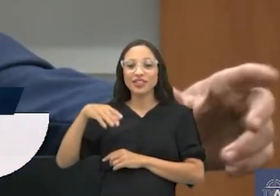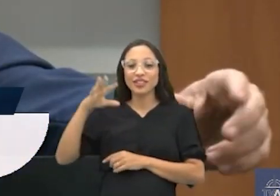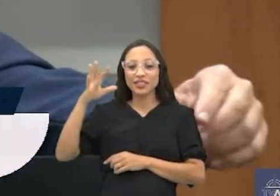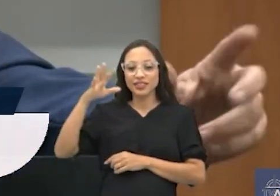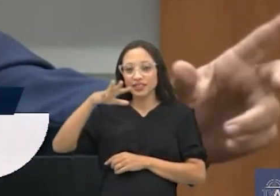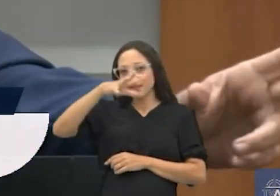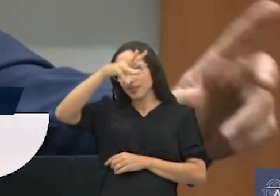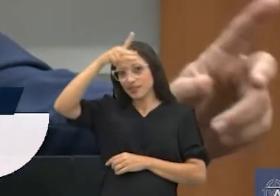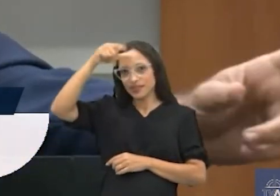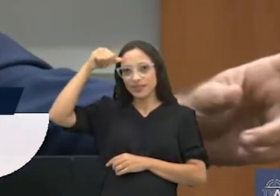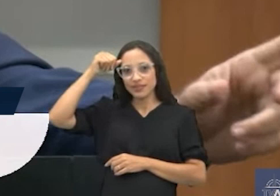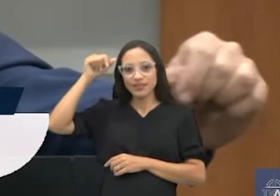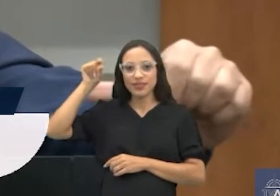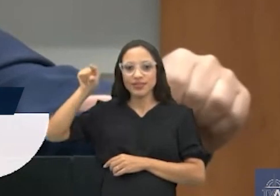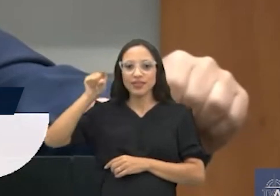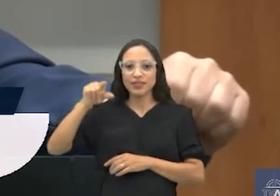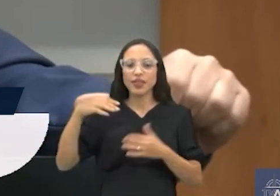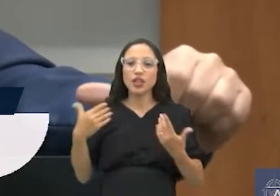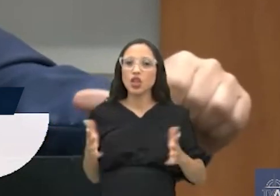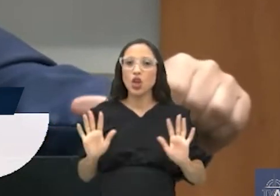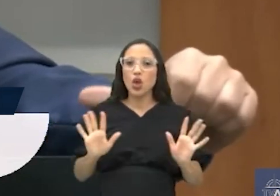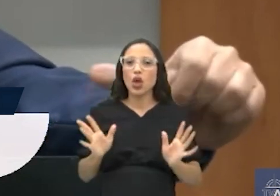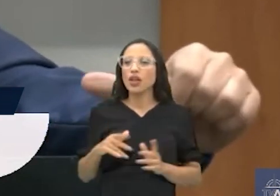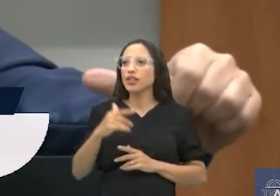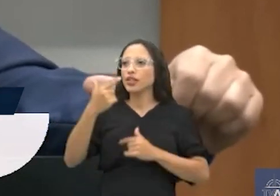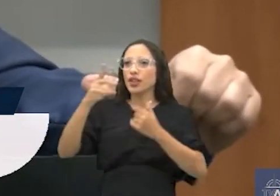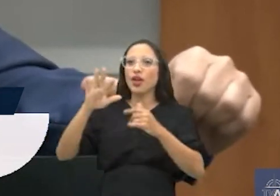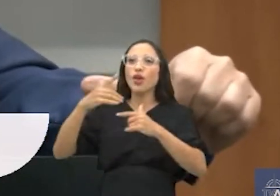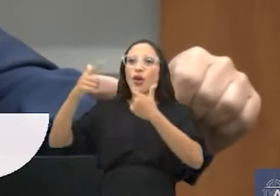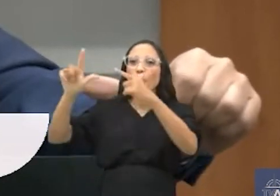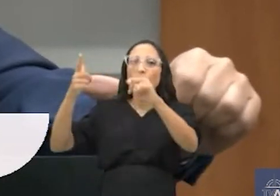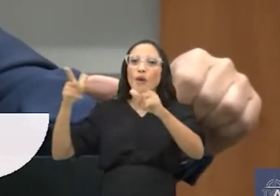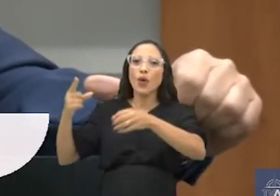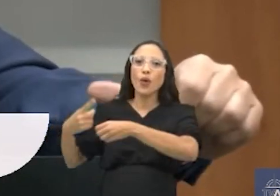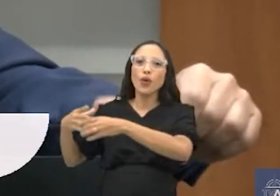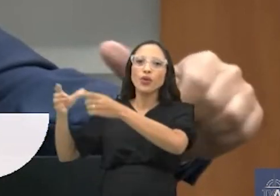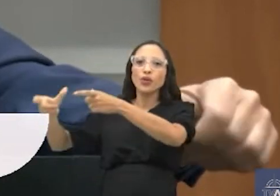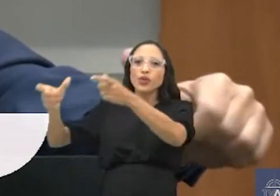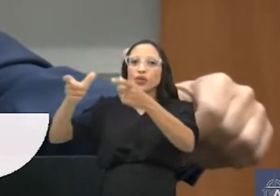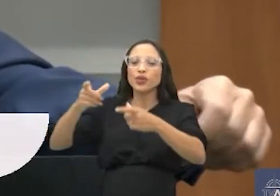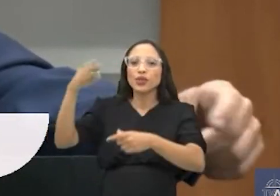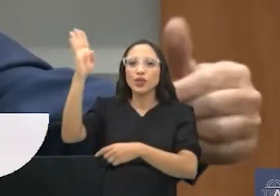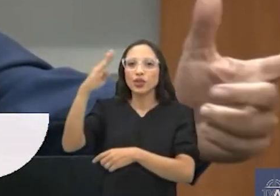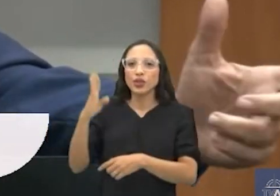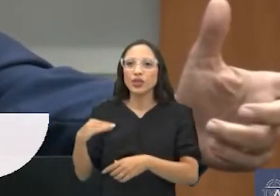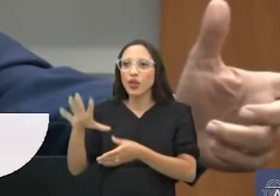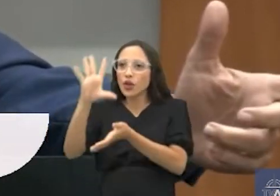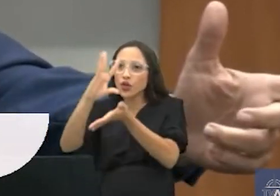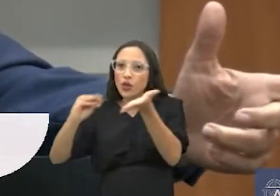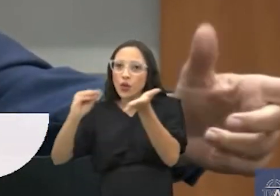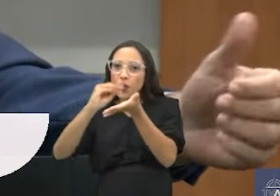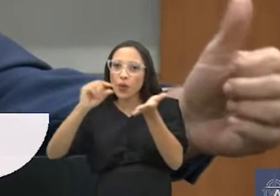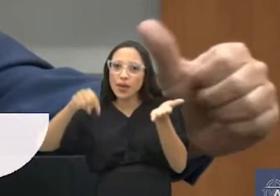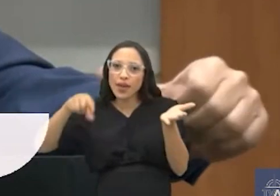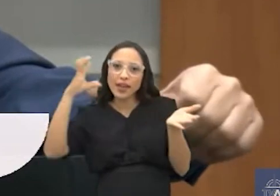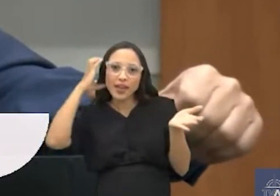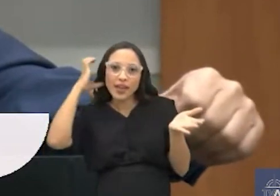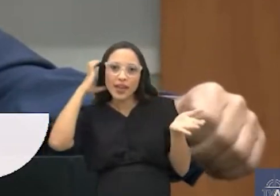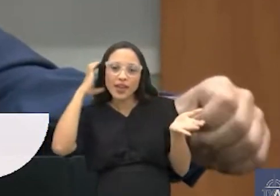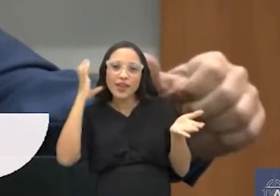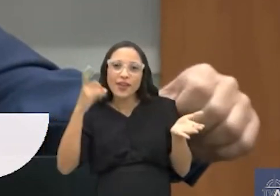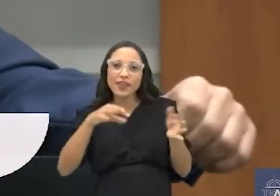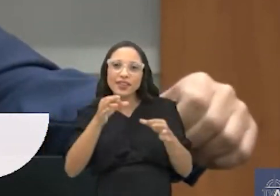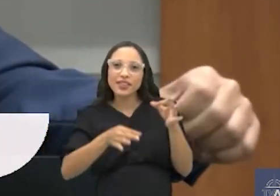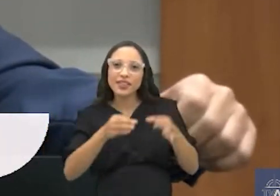reconhecido não é só o resto do Brasil que vem aqui copiar ações feitas pelo Tribunal de Contas mas é também outros países que vem aqui